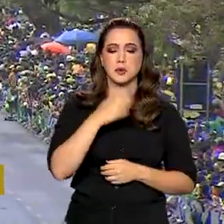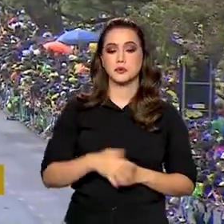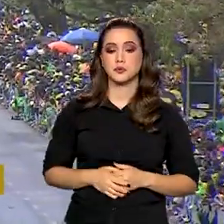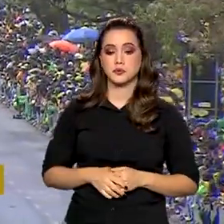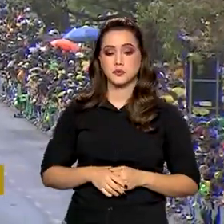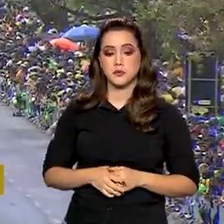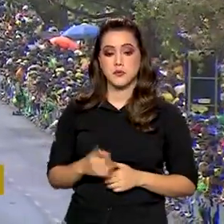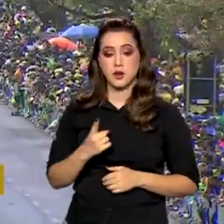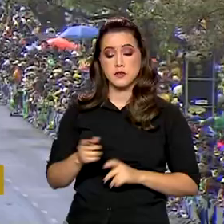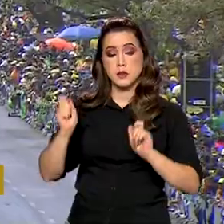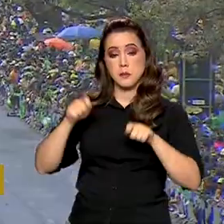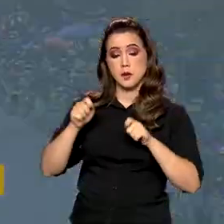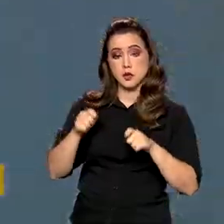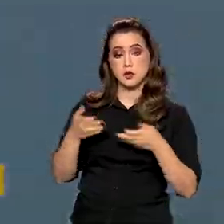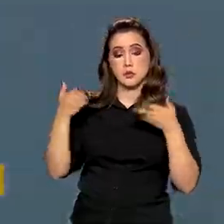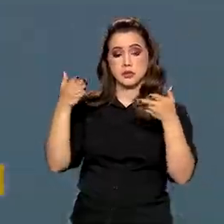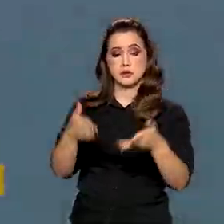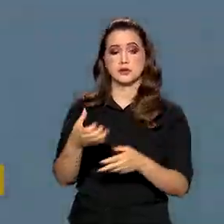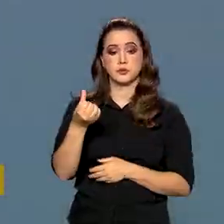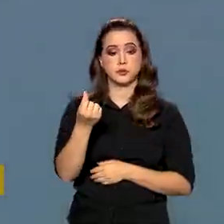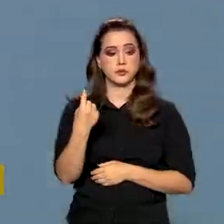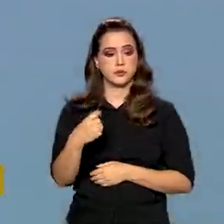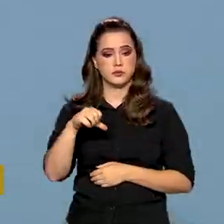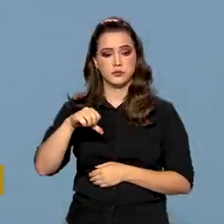continuar participando ali, né, Paulo?